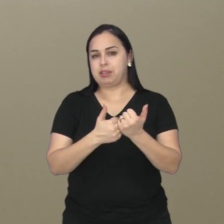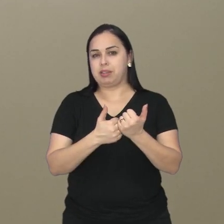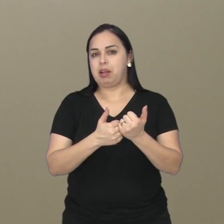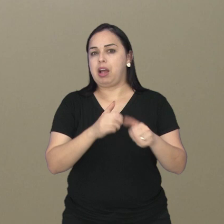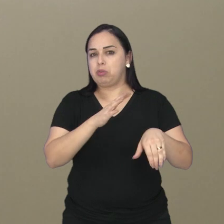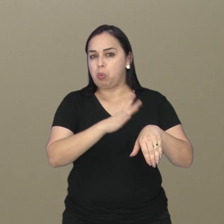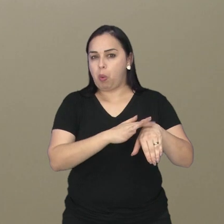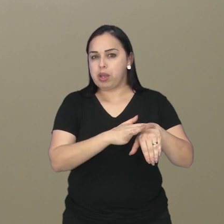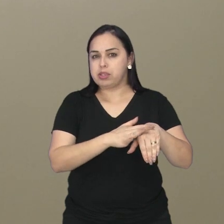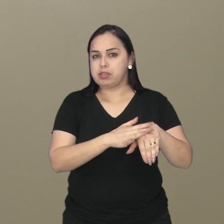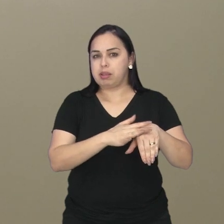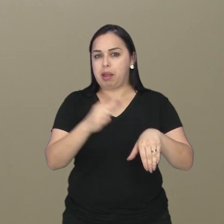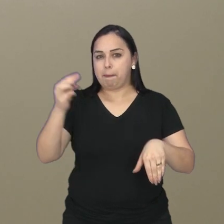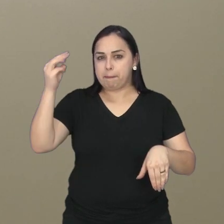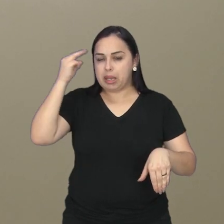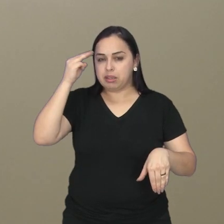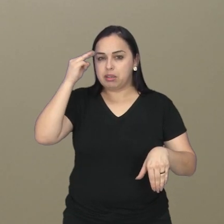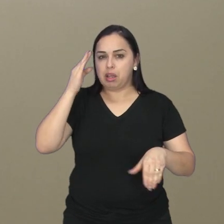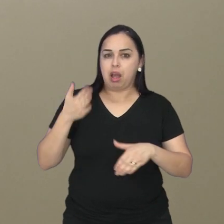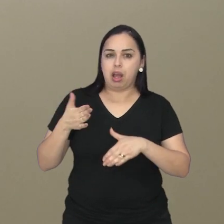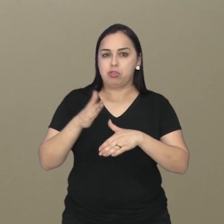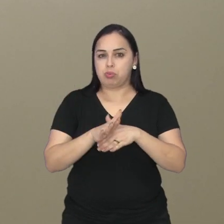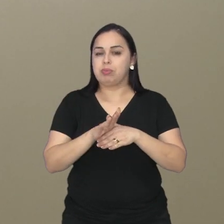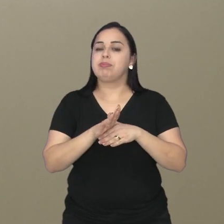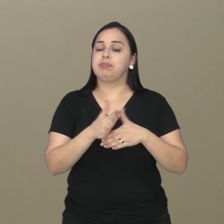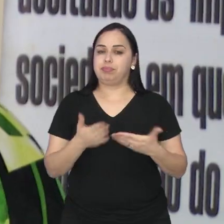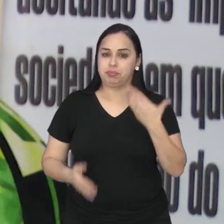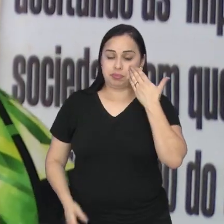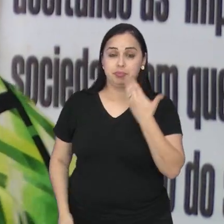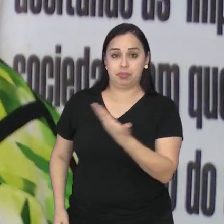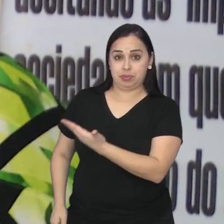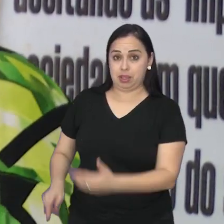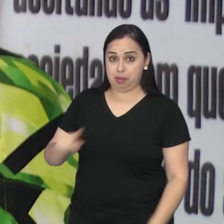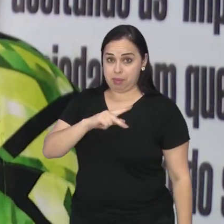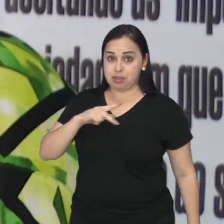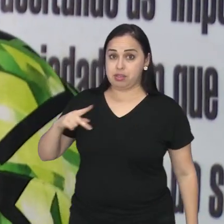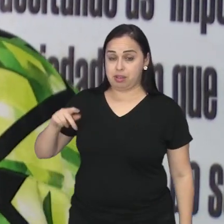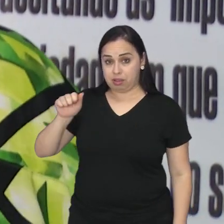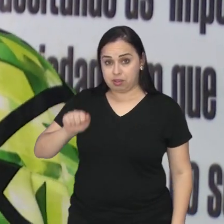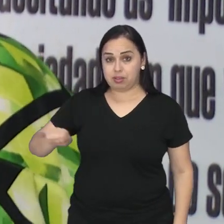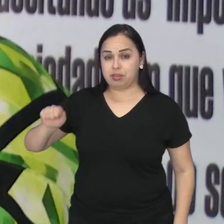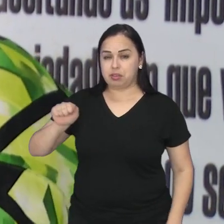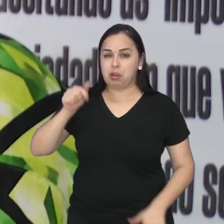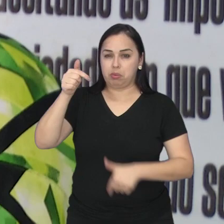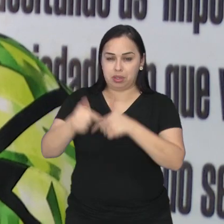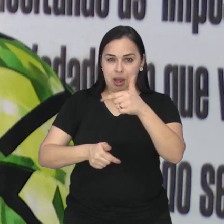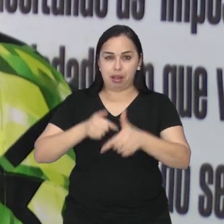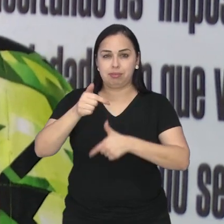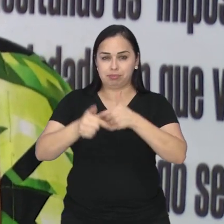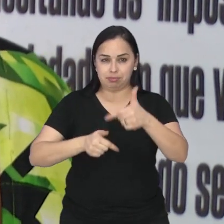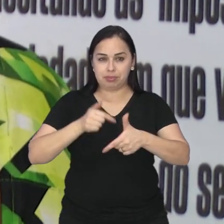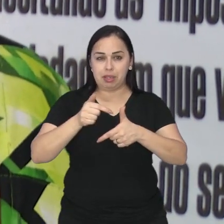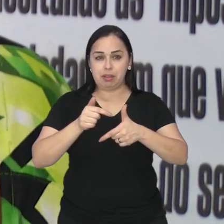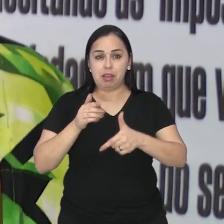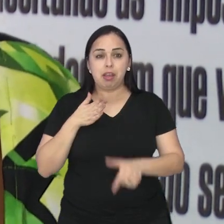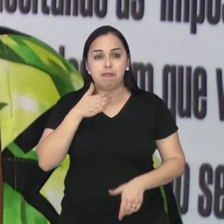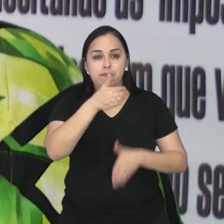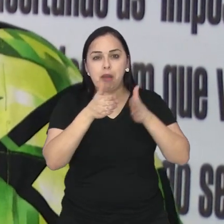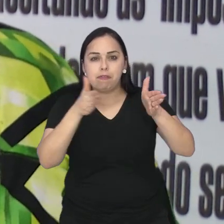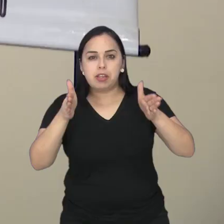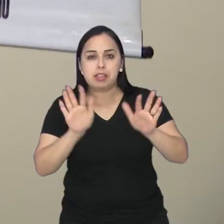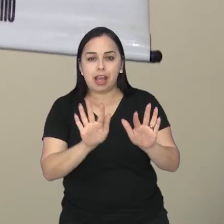apoia doentes mentais, ajudam pessoas com o problema em São José. A presidente da entidade explica que o trabalho é feito na casa